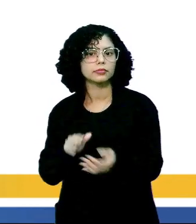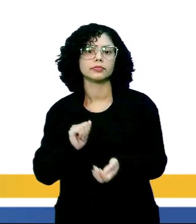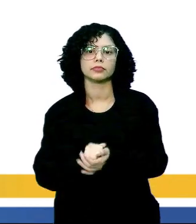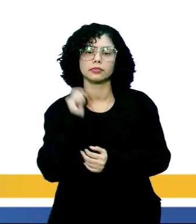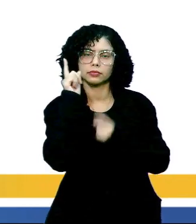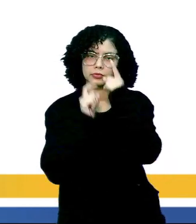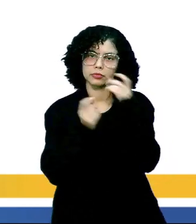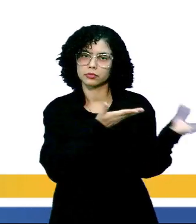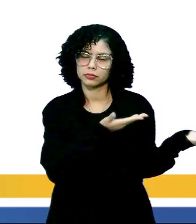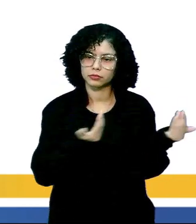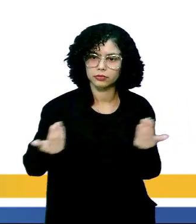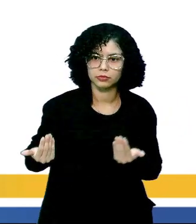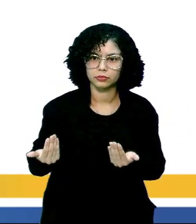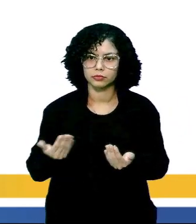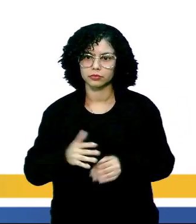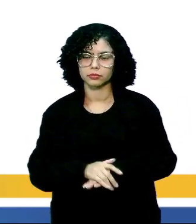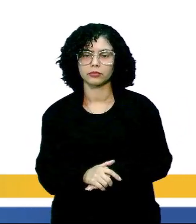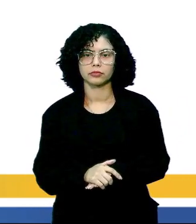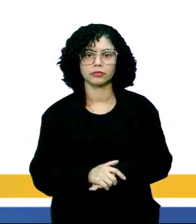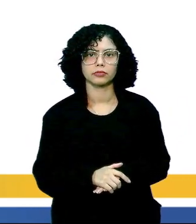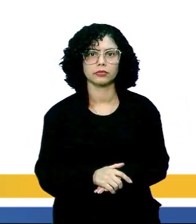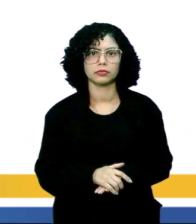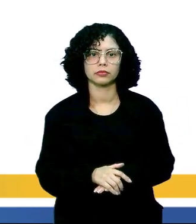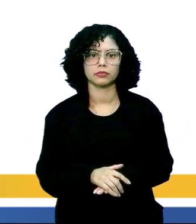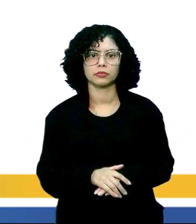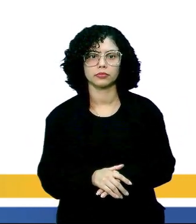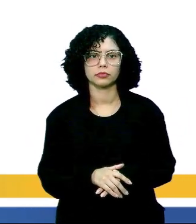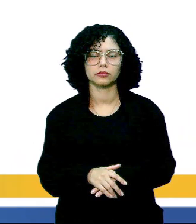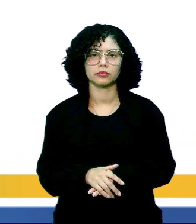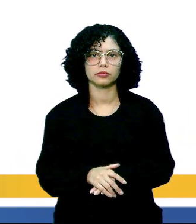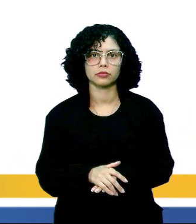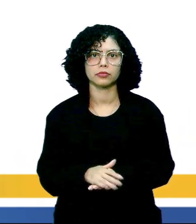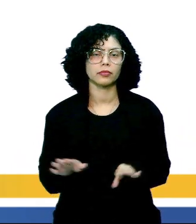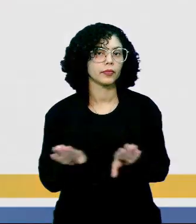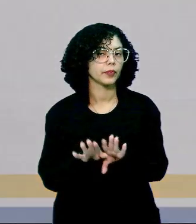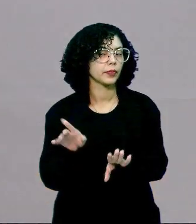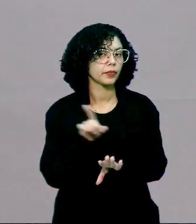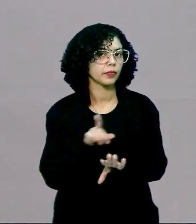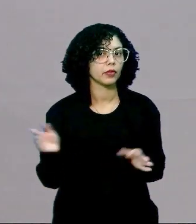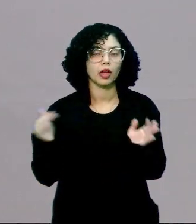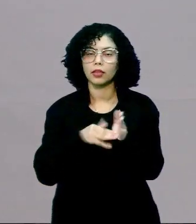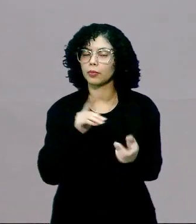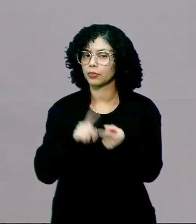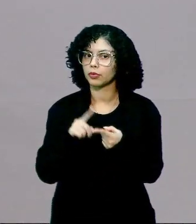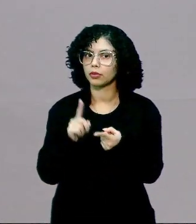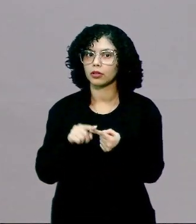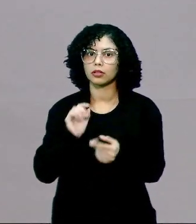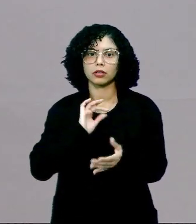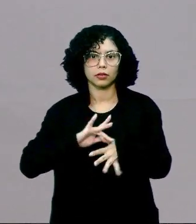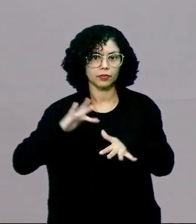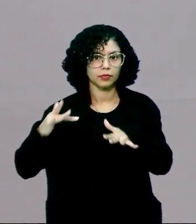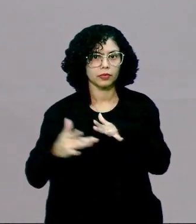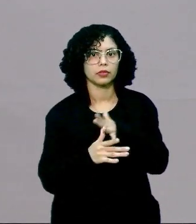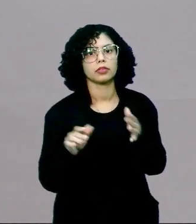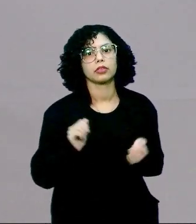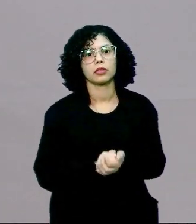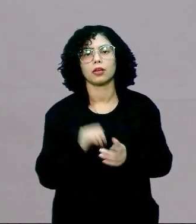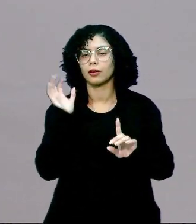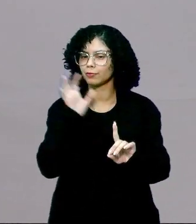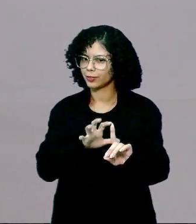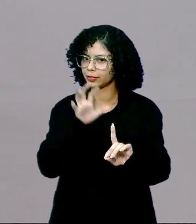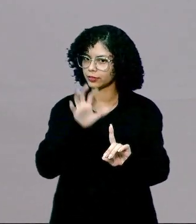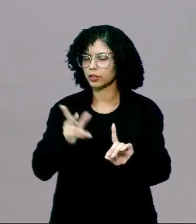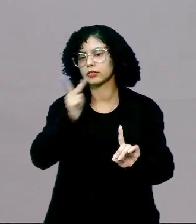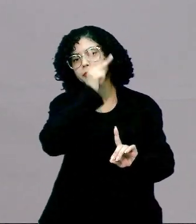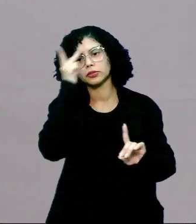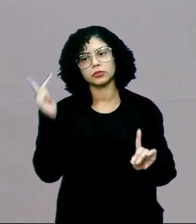limitada capacidade de expressão dos jovens. Também não, até porque as redes sociais, elas influenciam